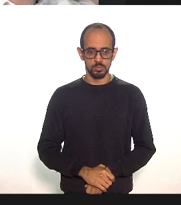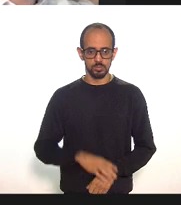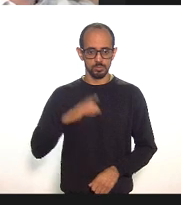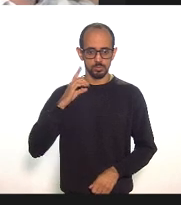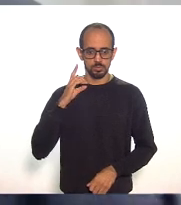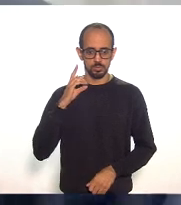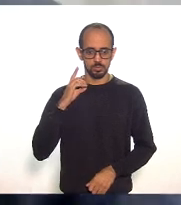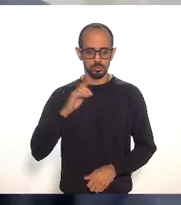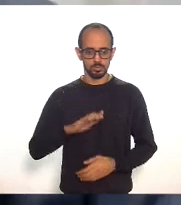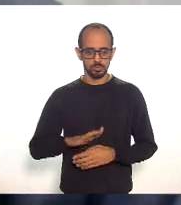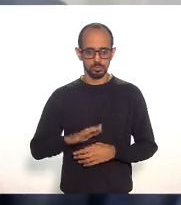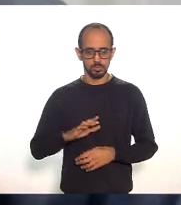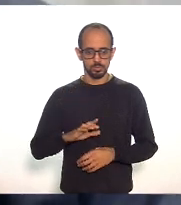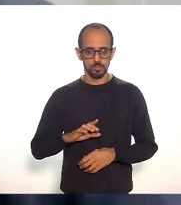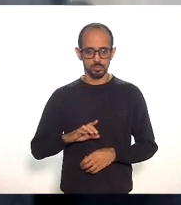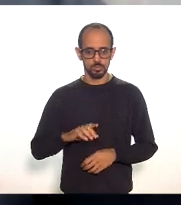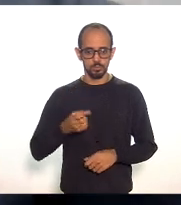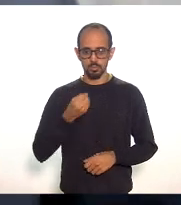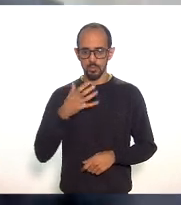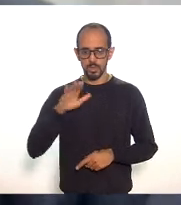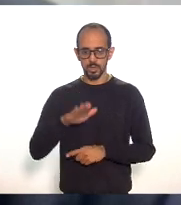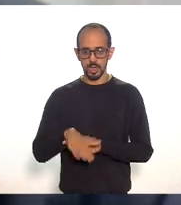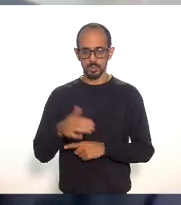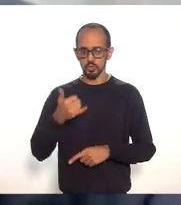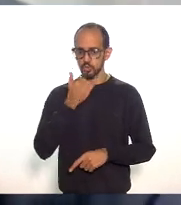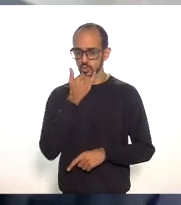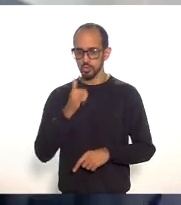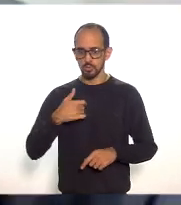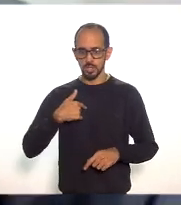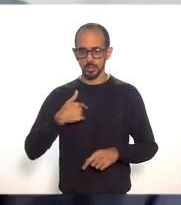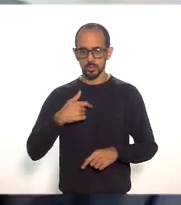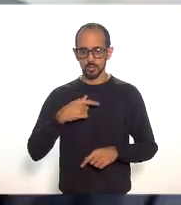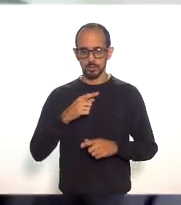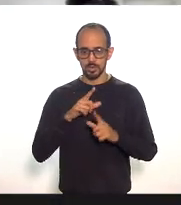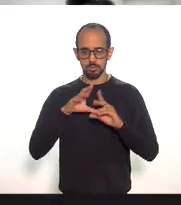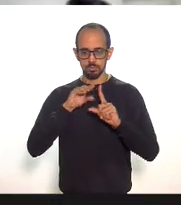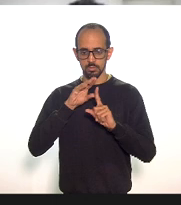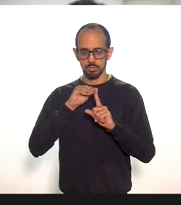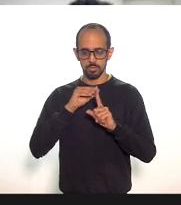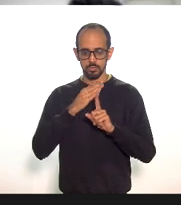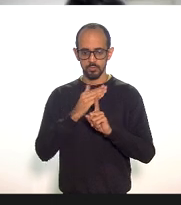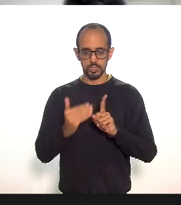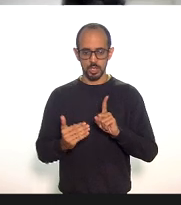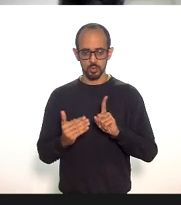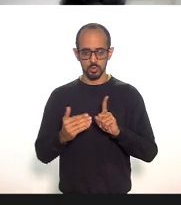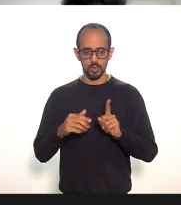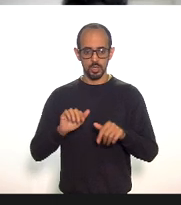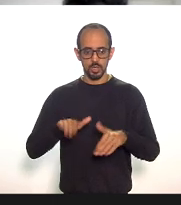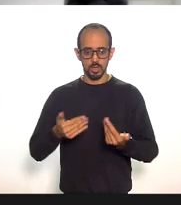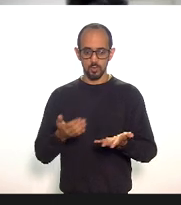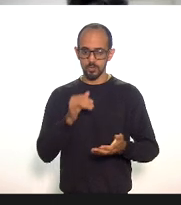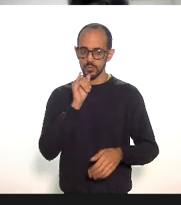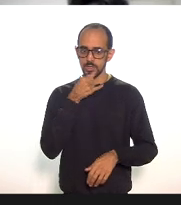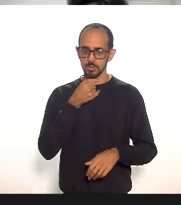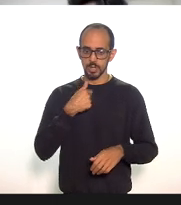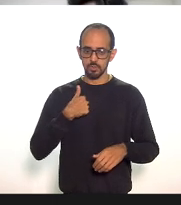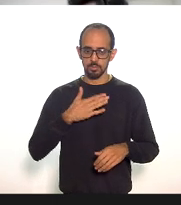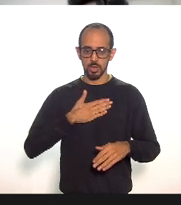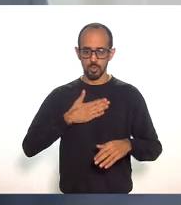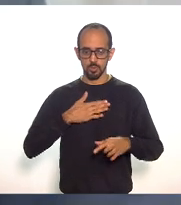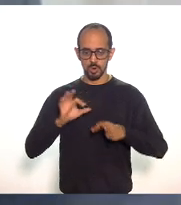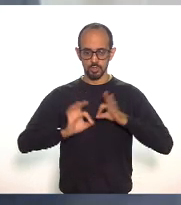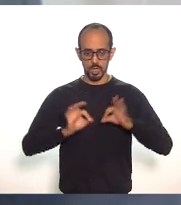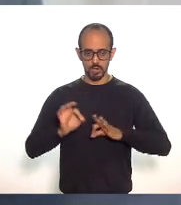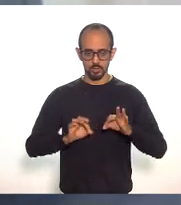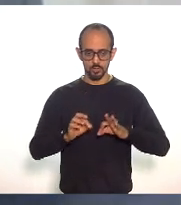Deputado Boa tarde, Pedro... presidente. Boa tarde, presidente. Estou com problema no microfone aqui. Ok. Infelizmente, presidente, meu projeto foi meio... foi mal